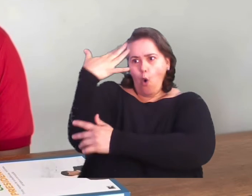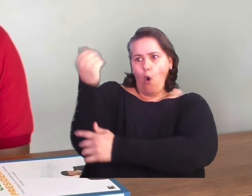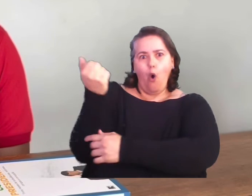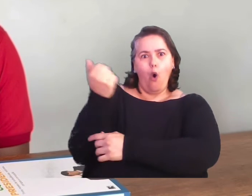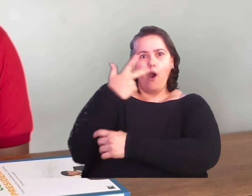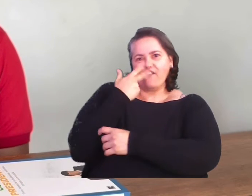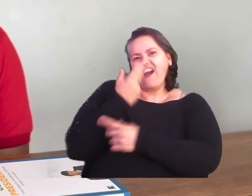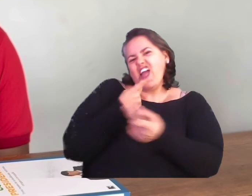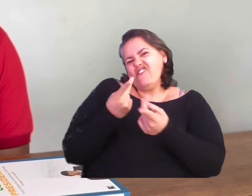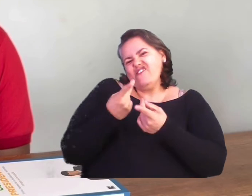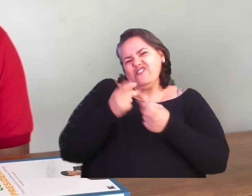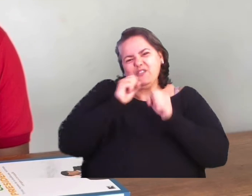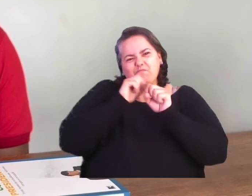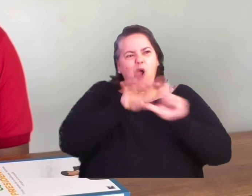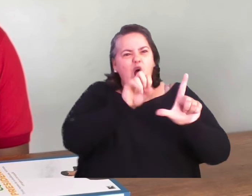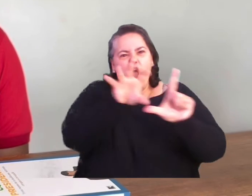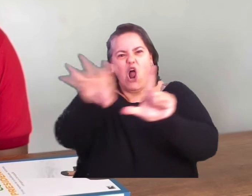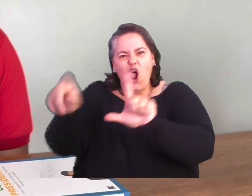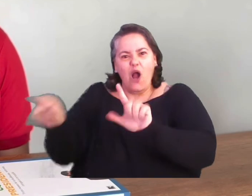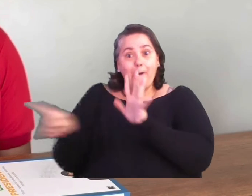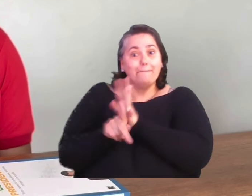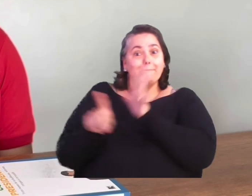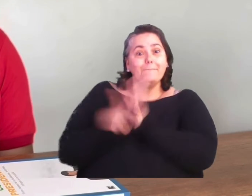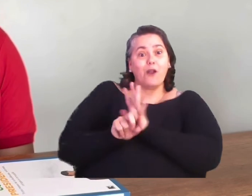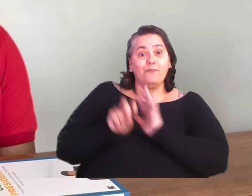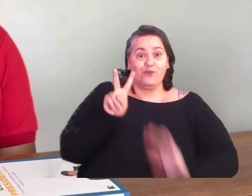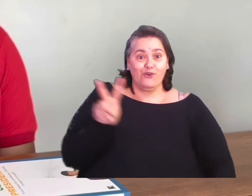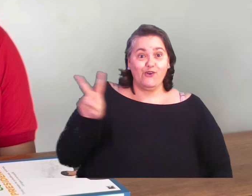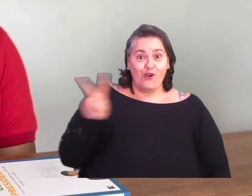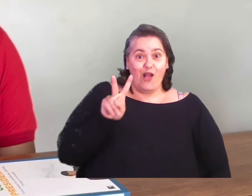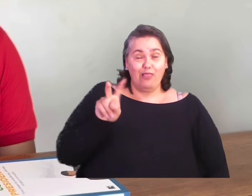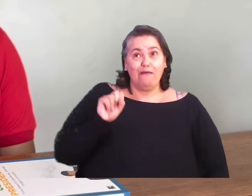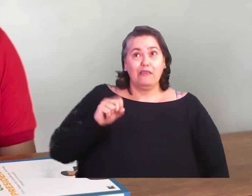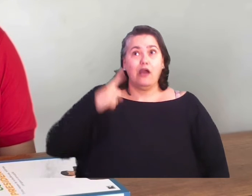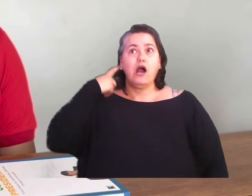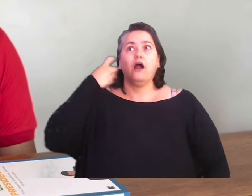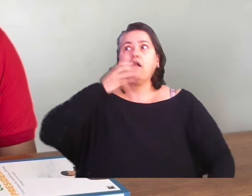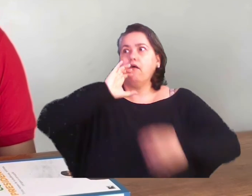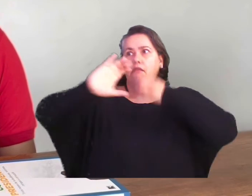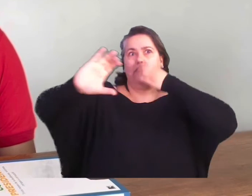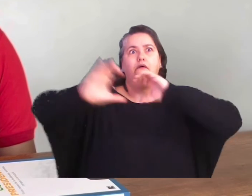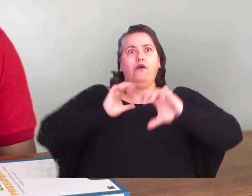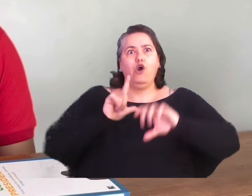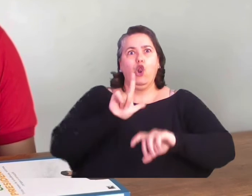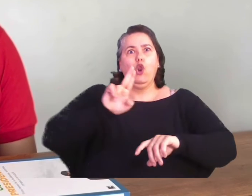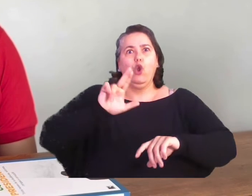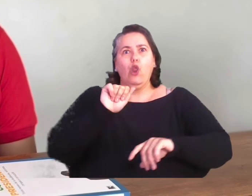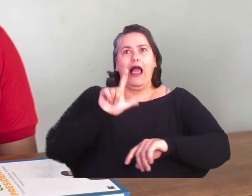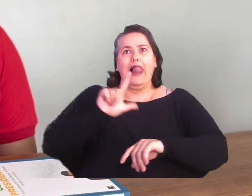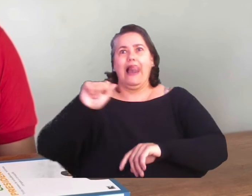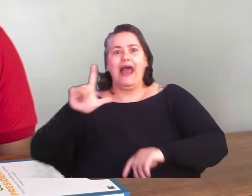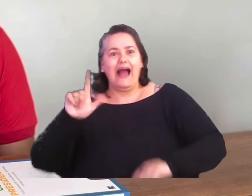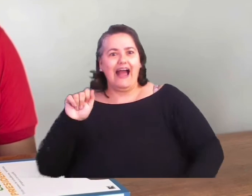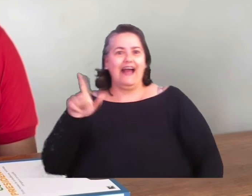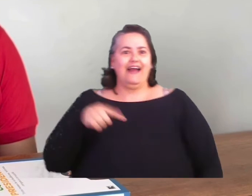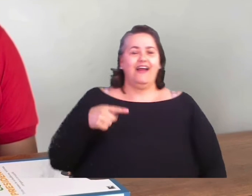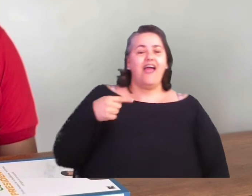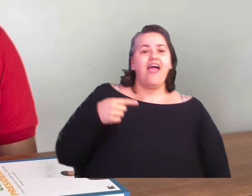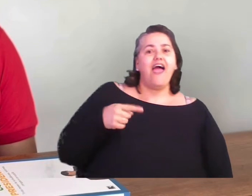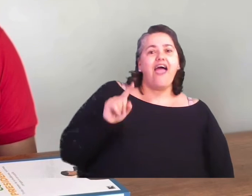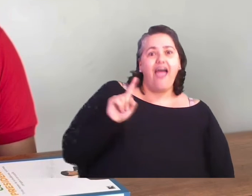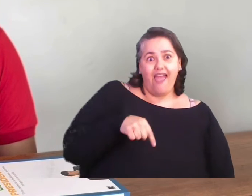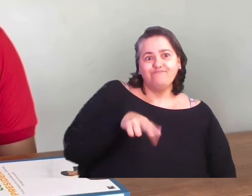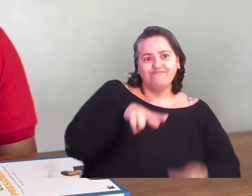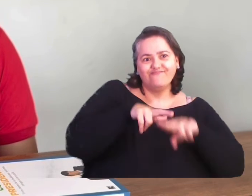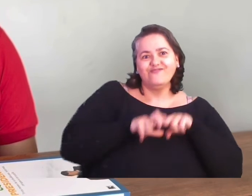sucesso, que o próprio Collor uma vez teria acordado cantando Lula lá. O fato é